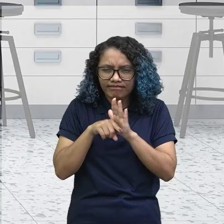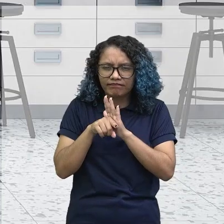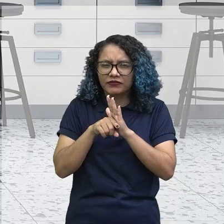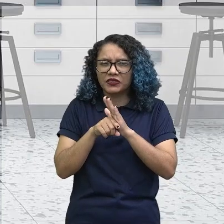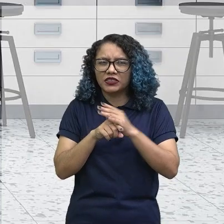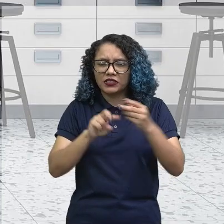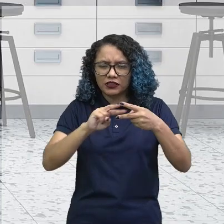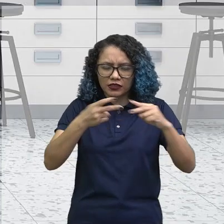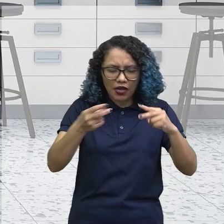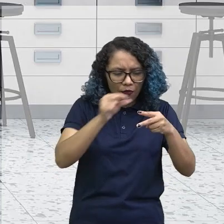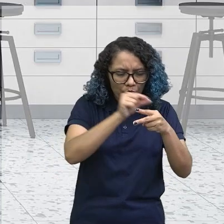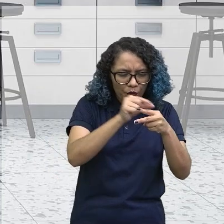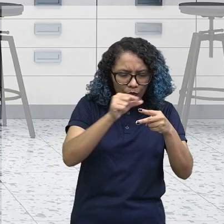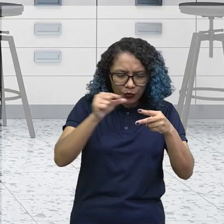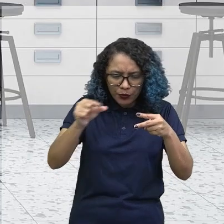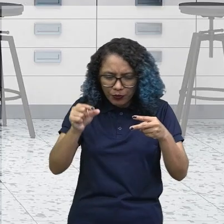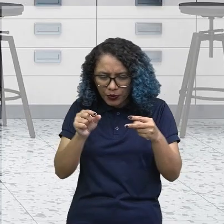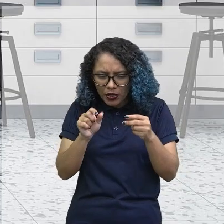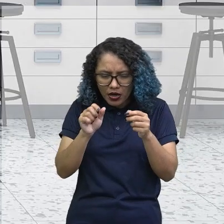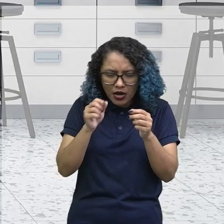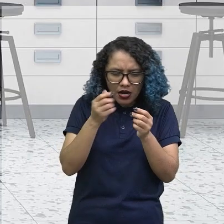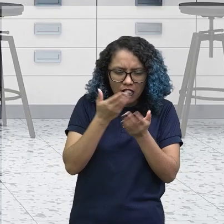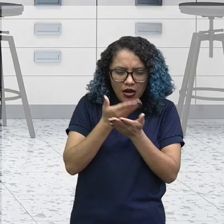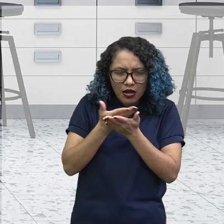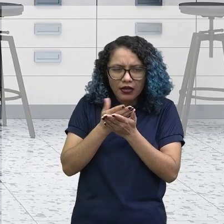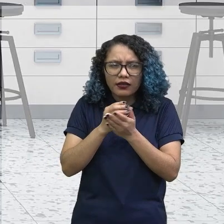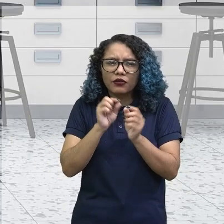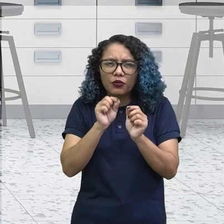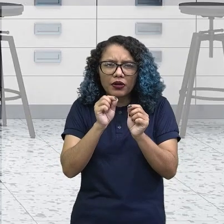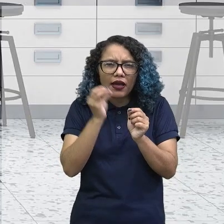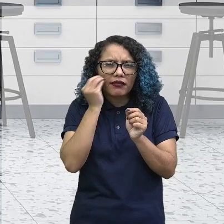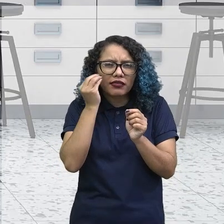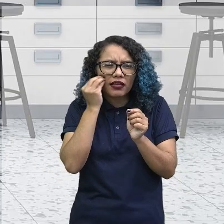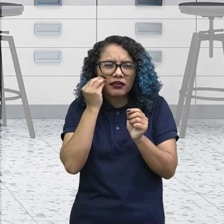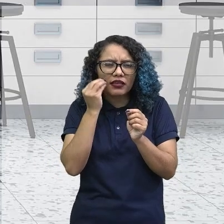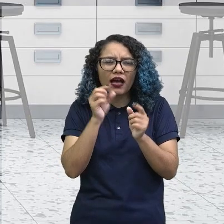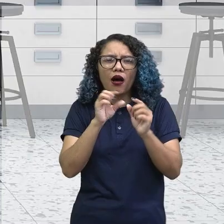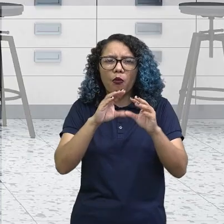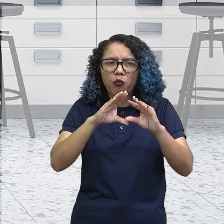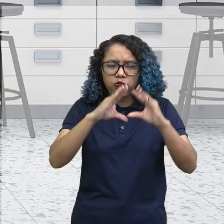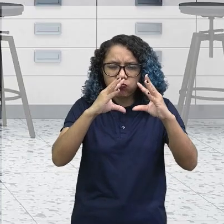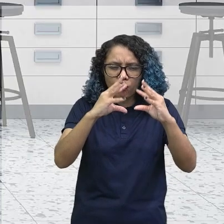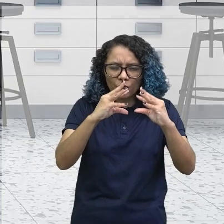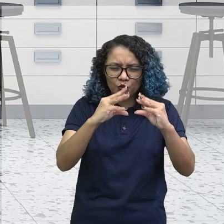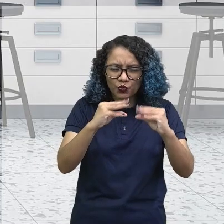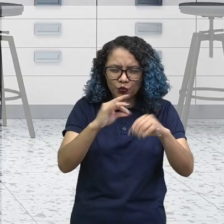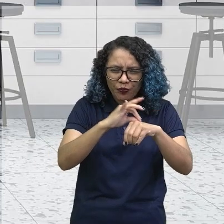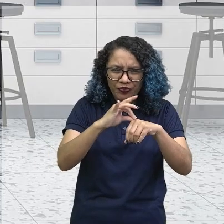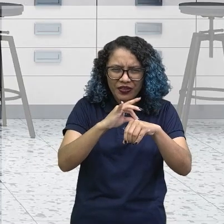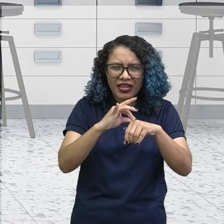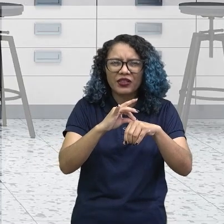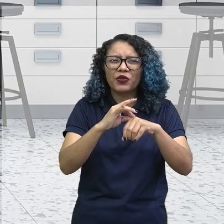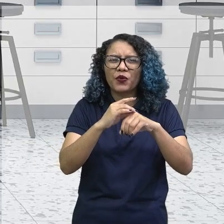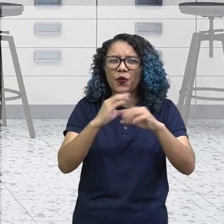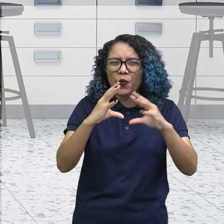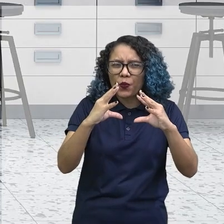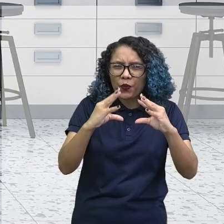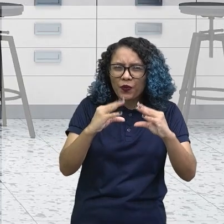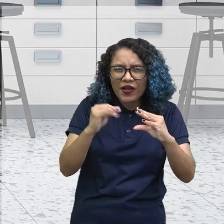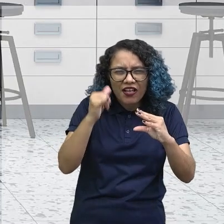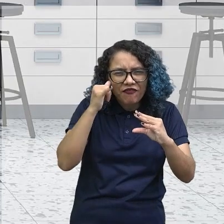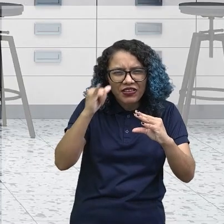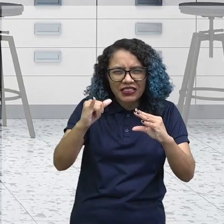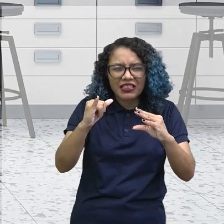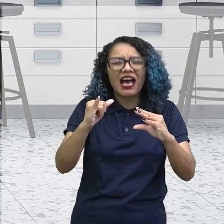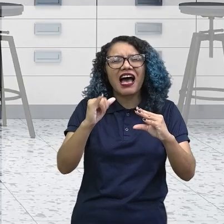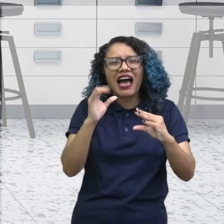de gene ali para demorar o amadurecimento, para melhorar o aspecto da casca daquela banana, né? Então,